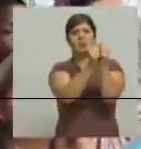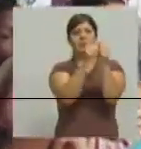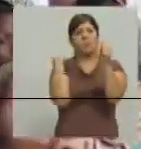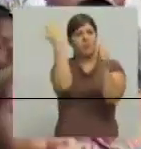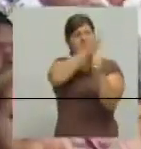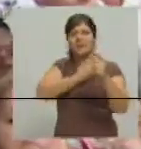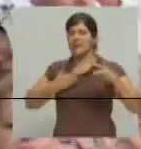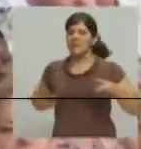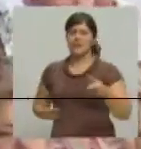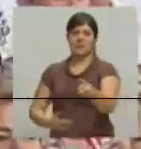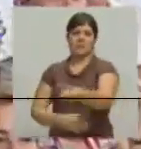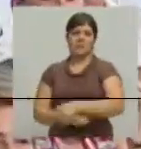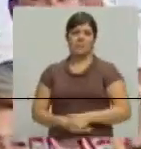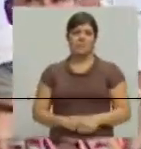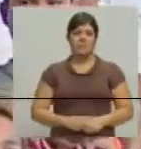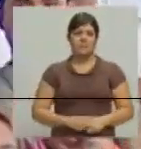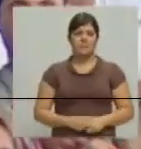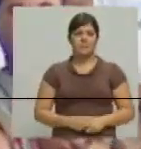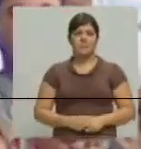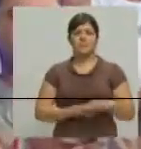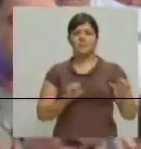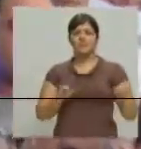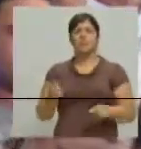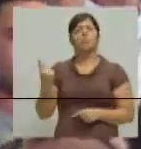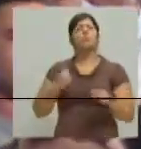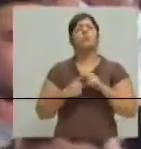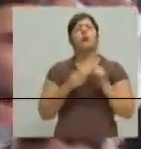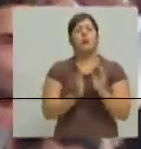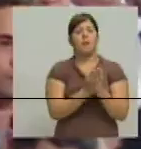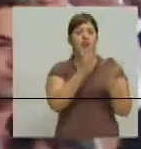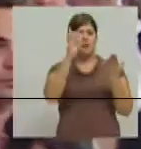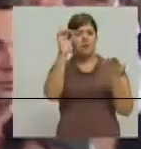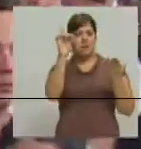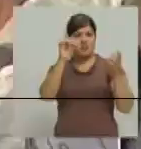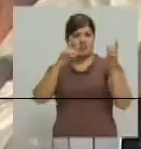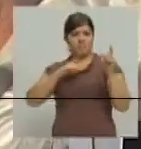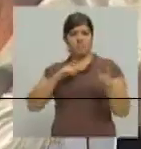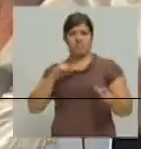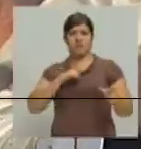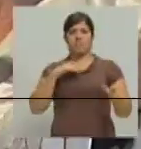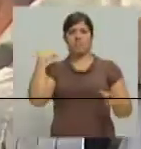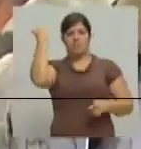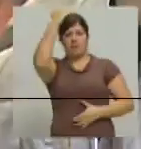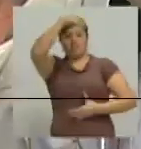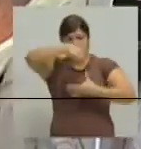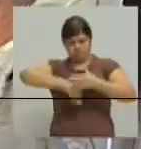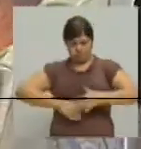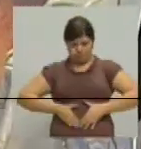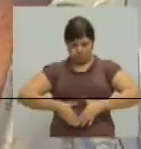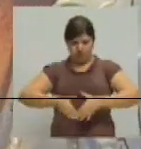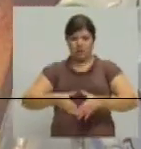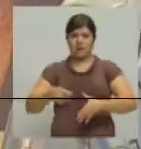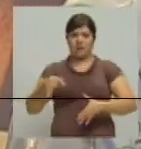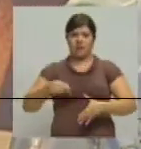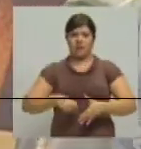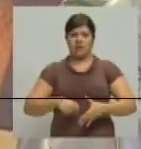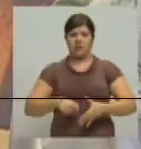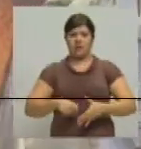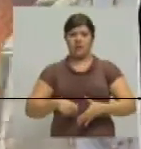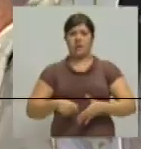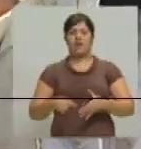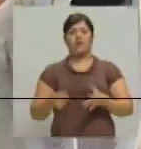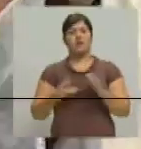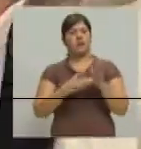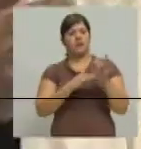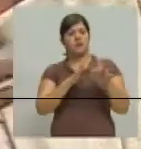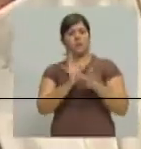Na Sagrada Escritura, encontramos Maria que traz Jesus. Jesus que apresenta Maria ao final da